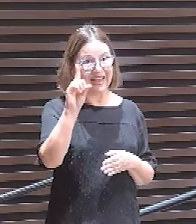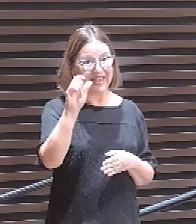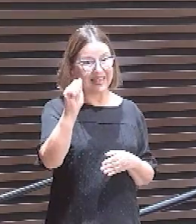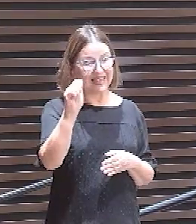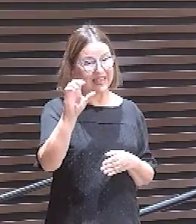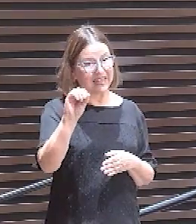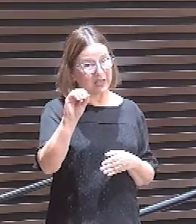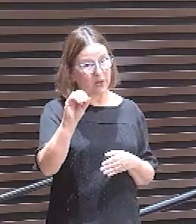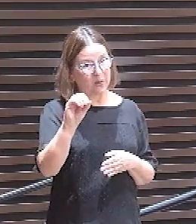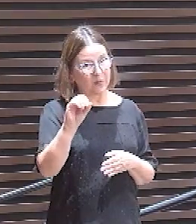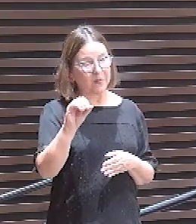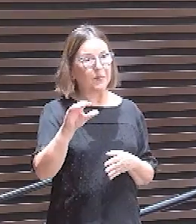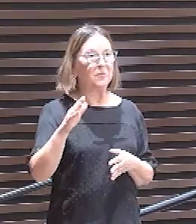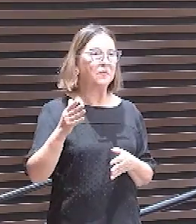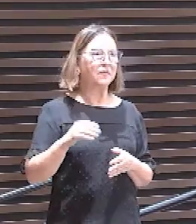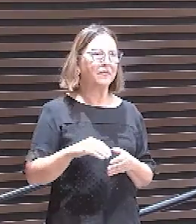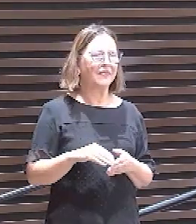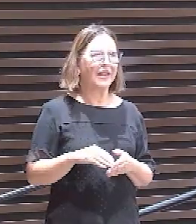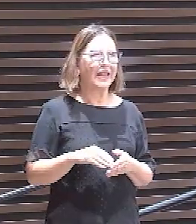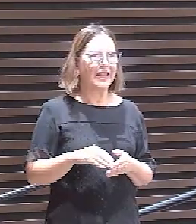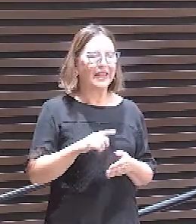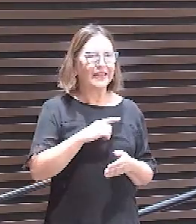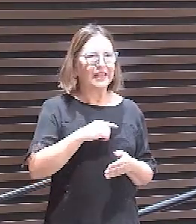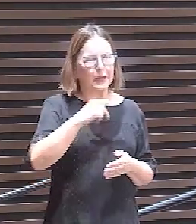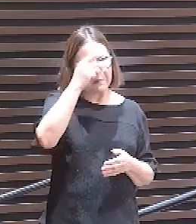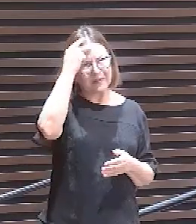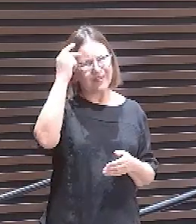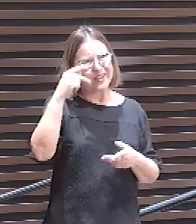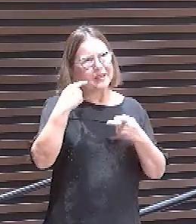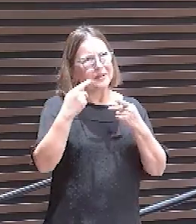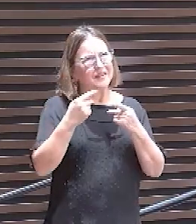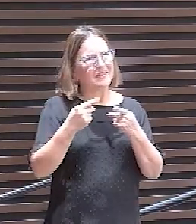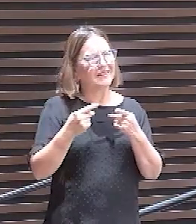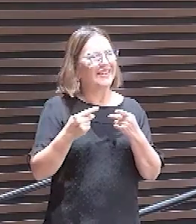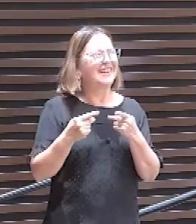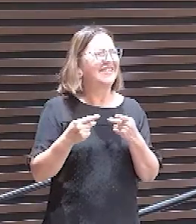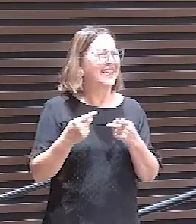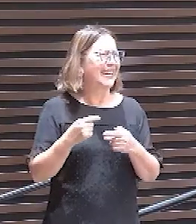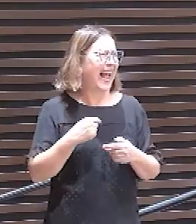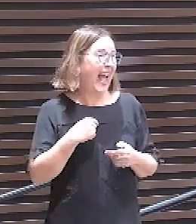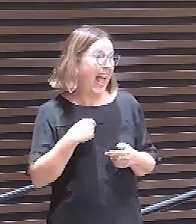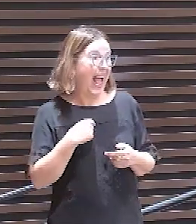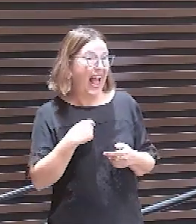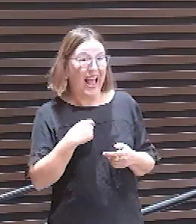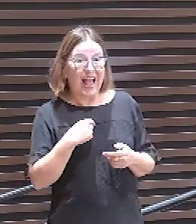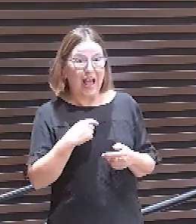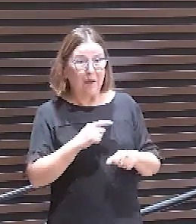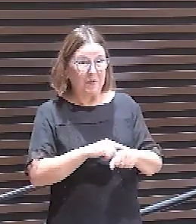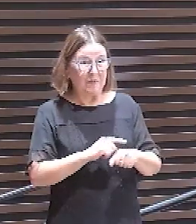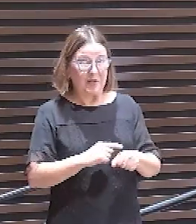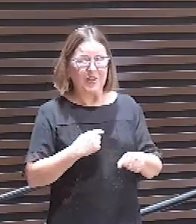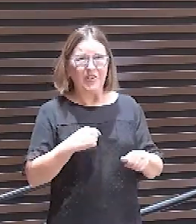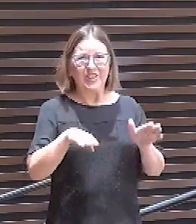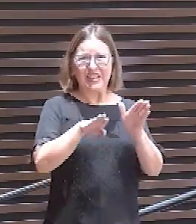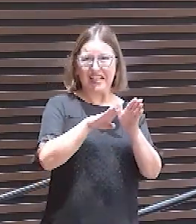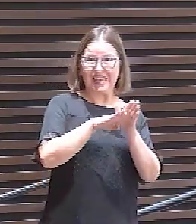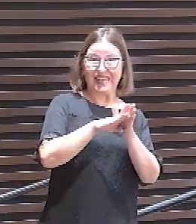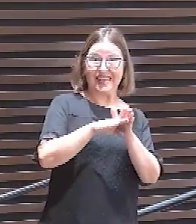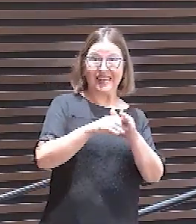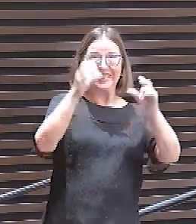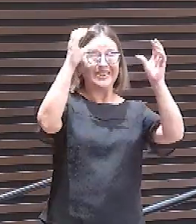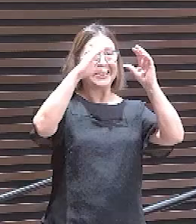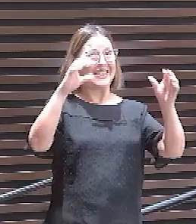vou ter um palácio. Oh, miserável! Que ideia